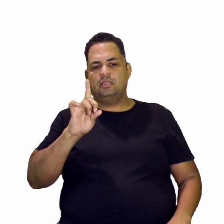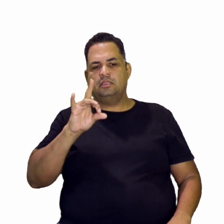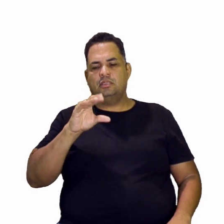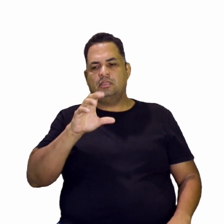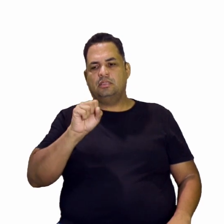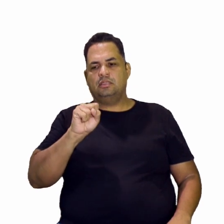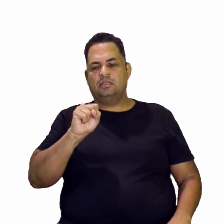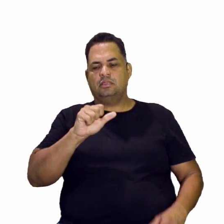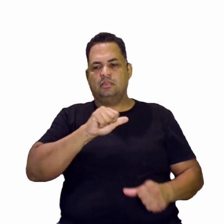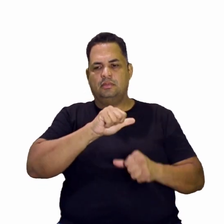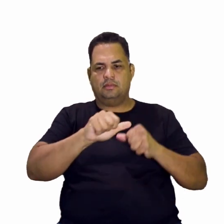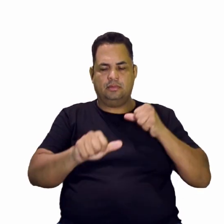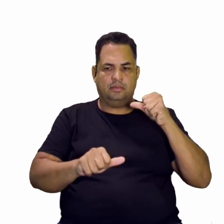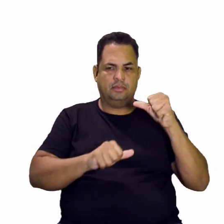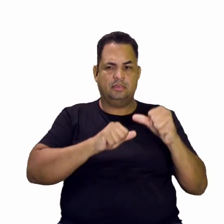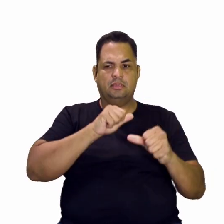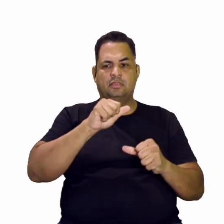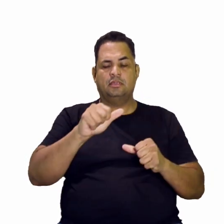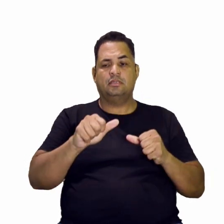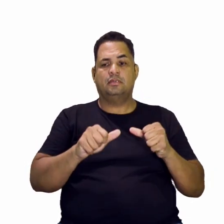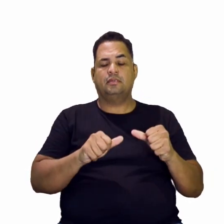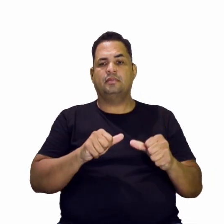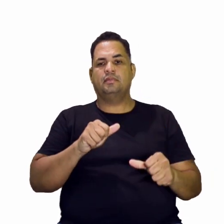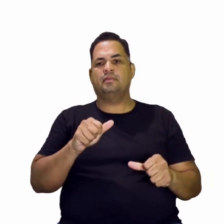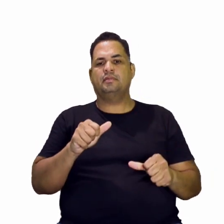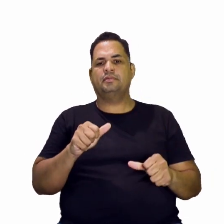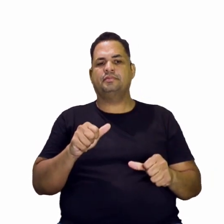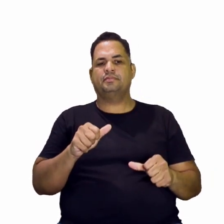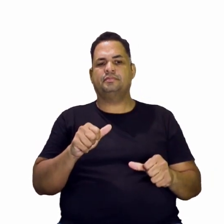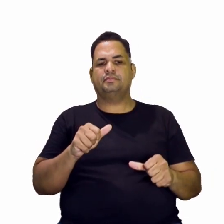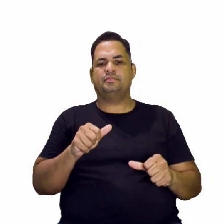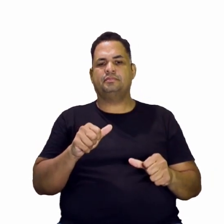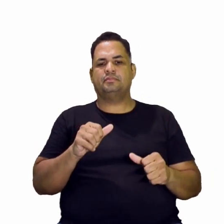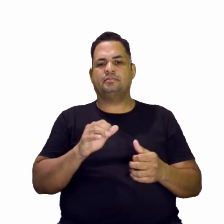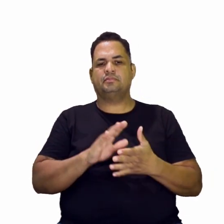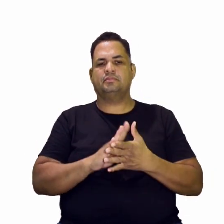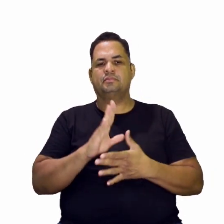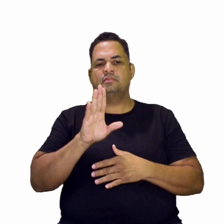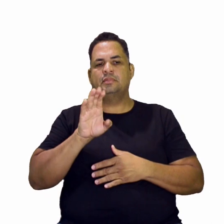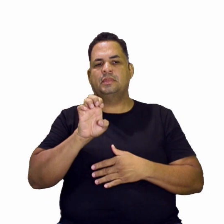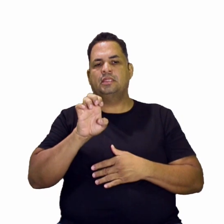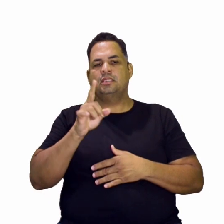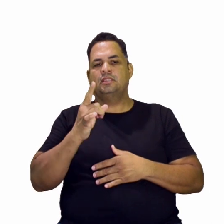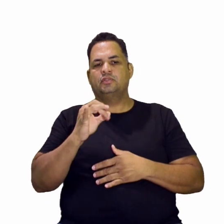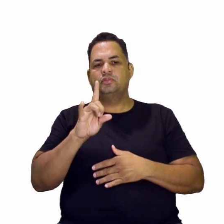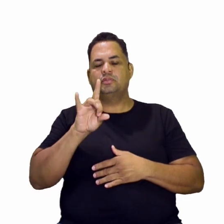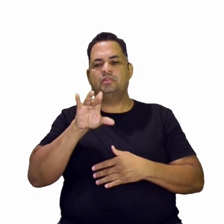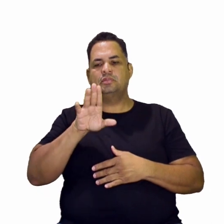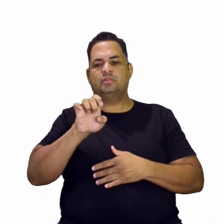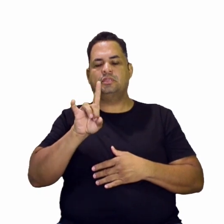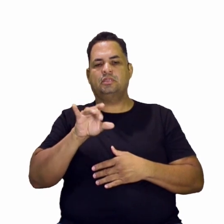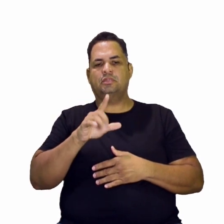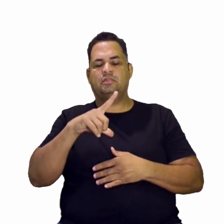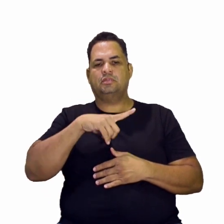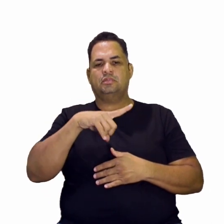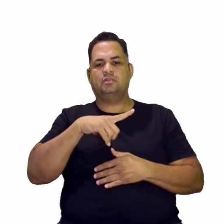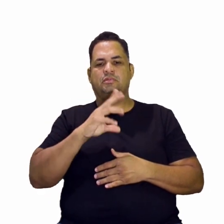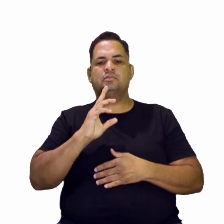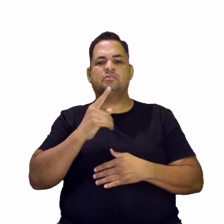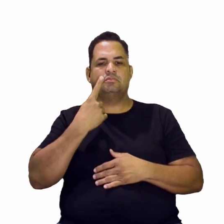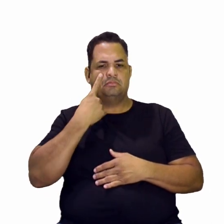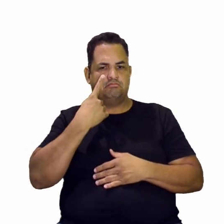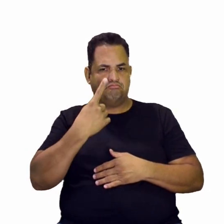é a troca, tá? Desse exoesqueleto. Então, uma vez, ou tenho certeza que vocês